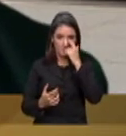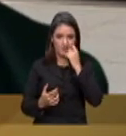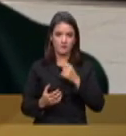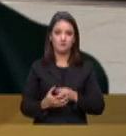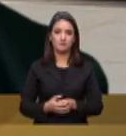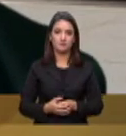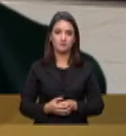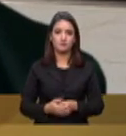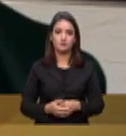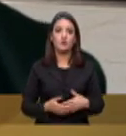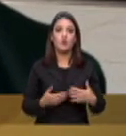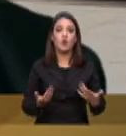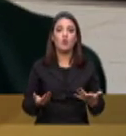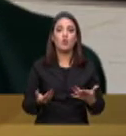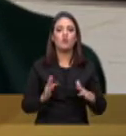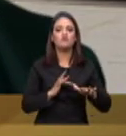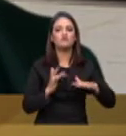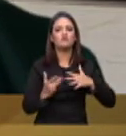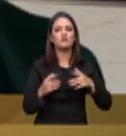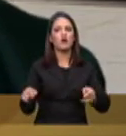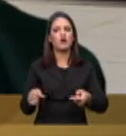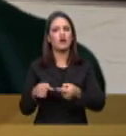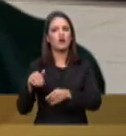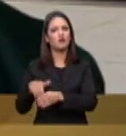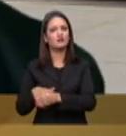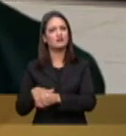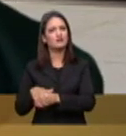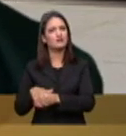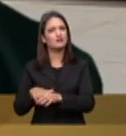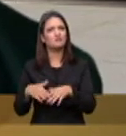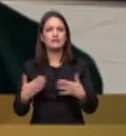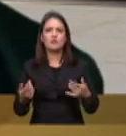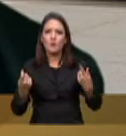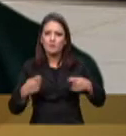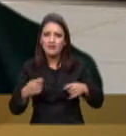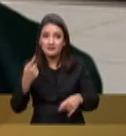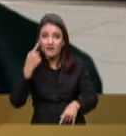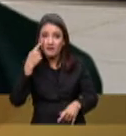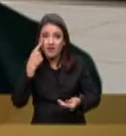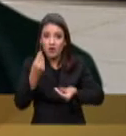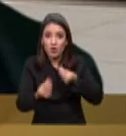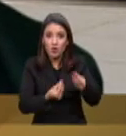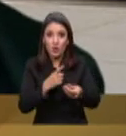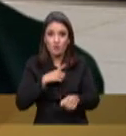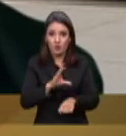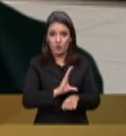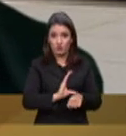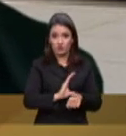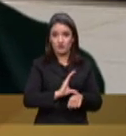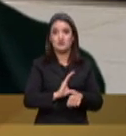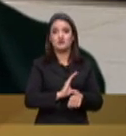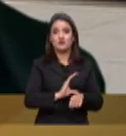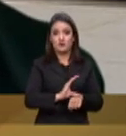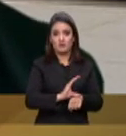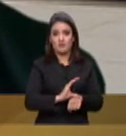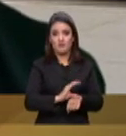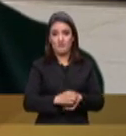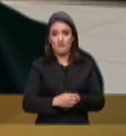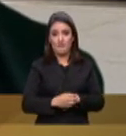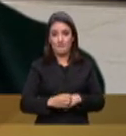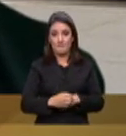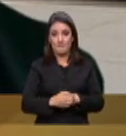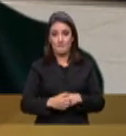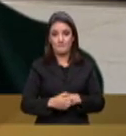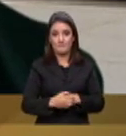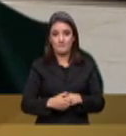para o âmbito eleitoral, nós temos que trabalhar com aquelas premissas da Constituição. Aliás, na sua